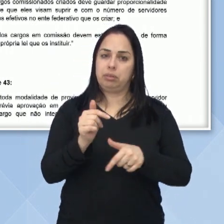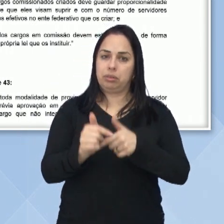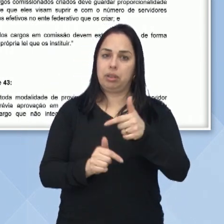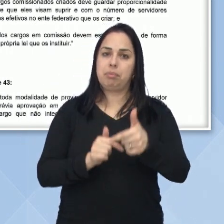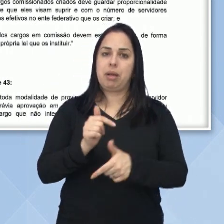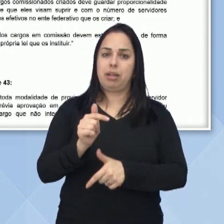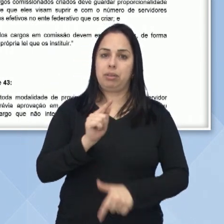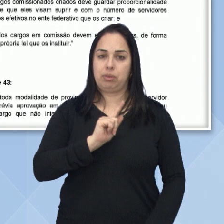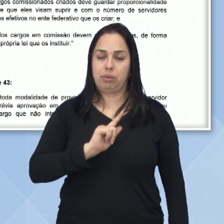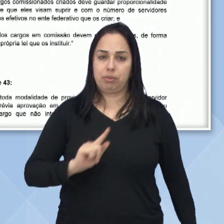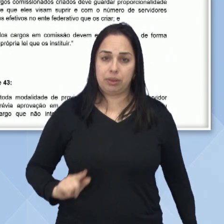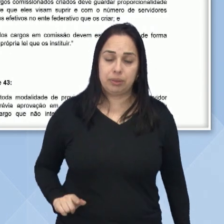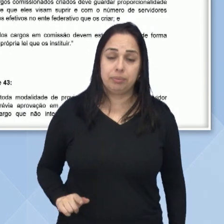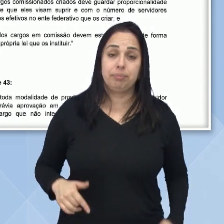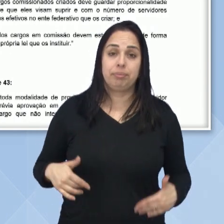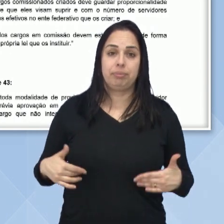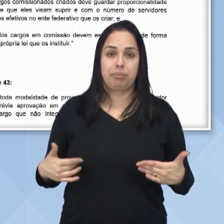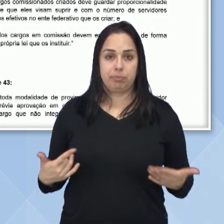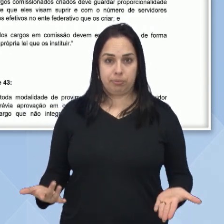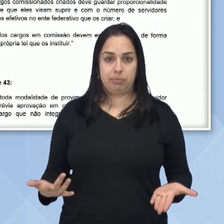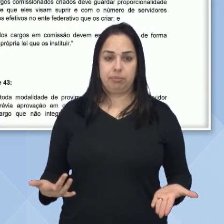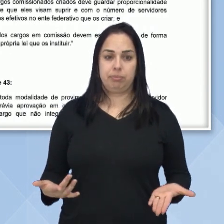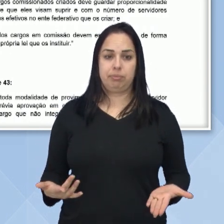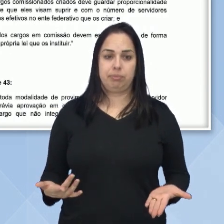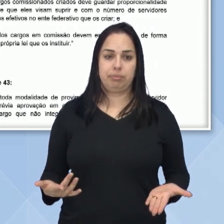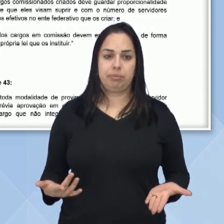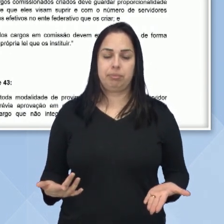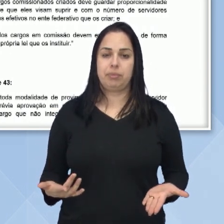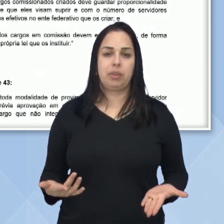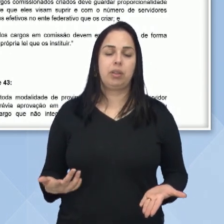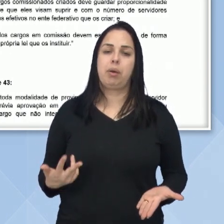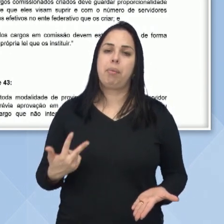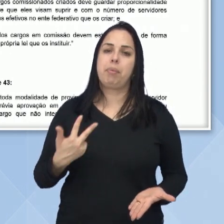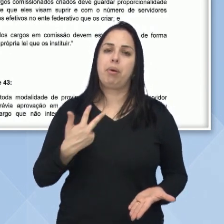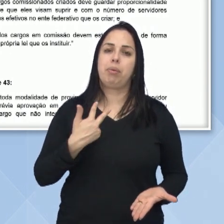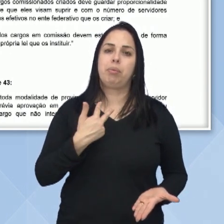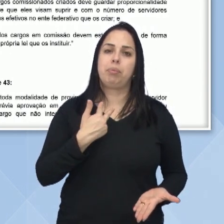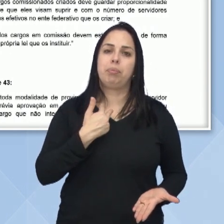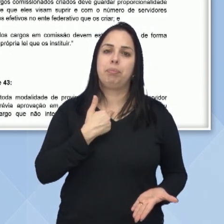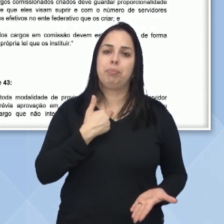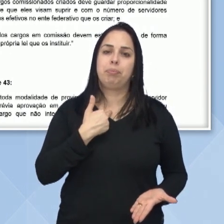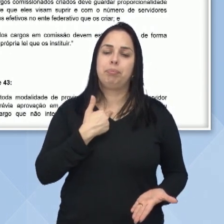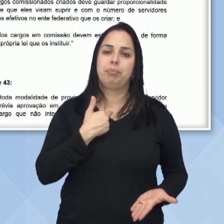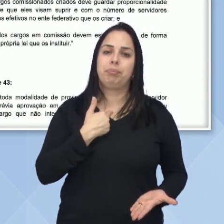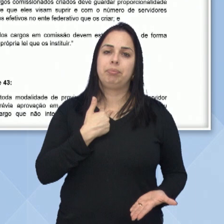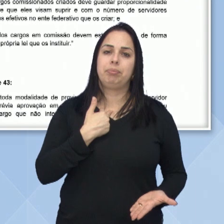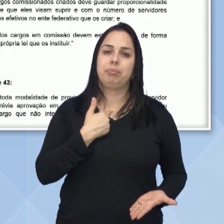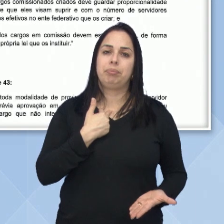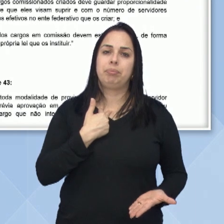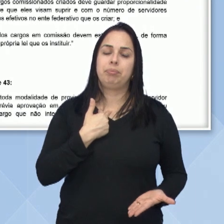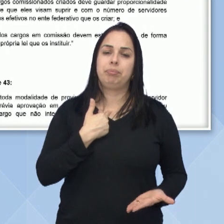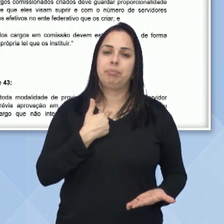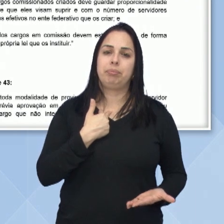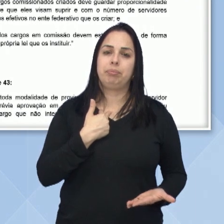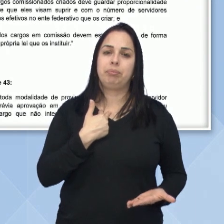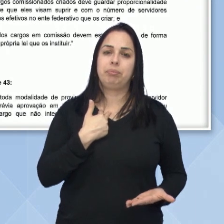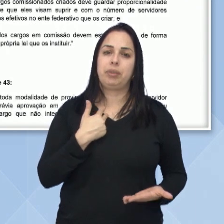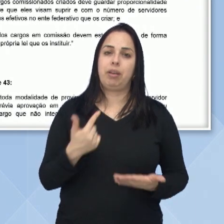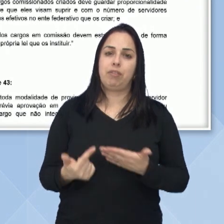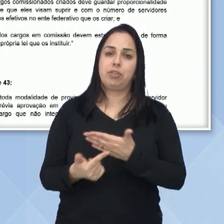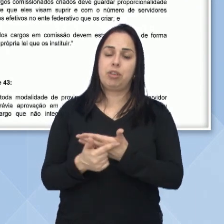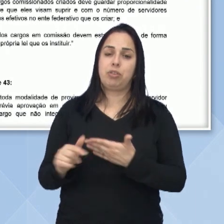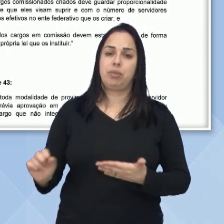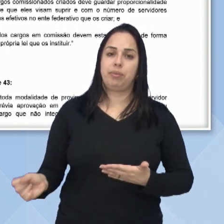público. Assim, jamais seria possível o provimento desse novo